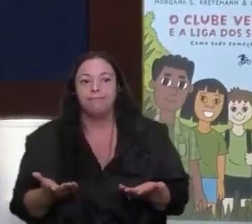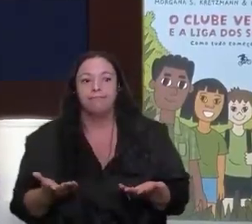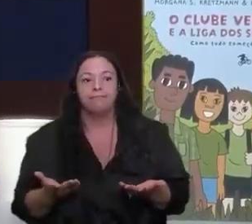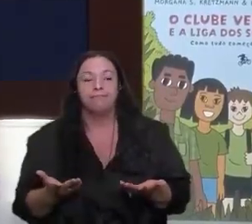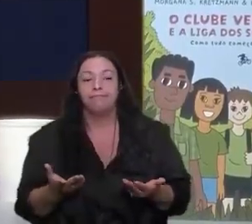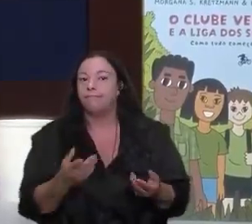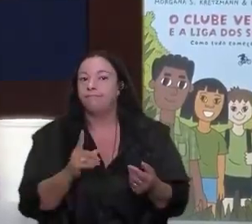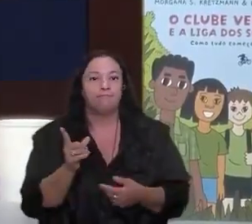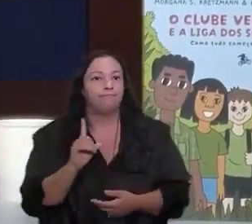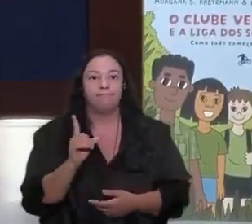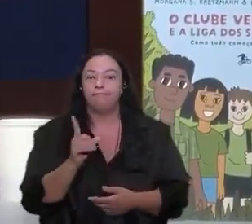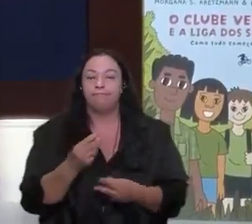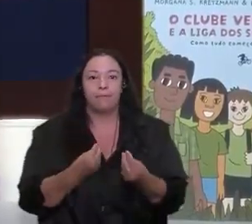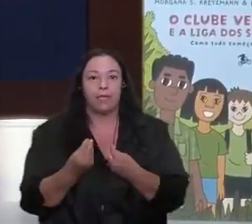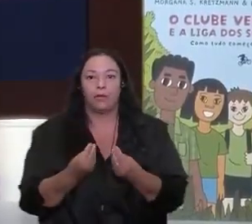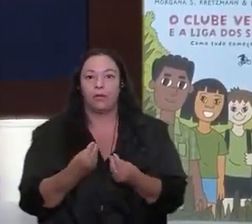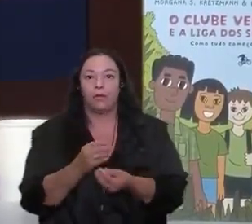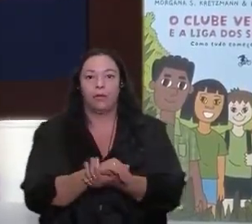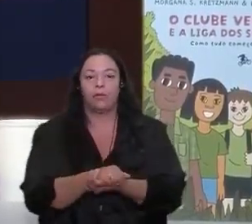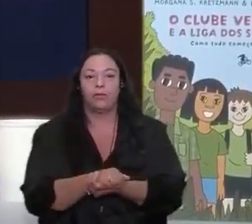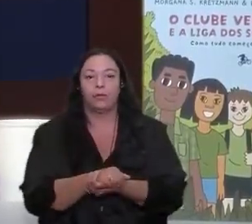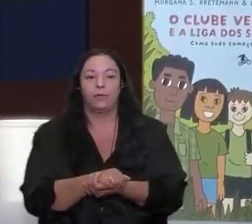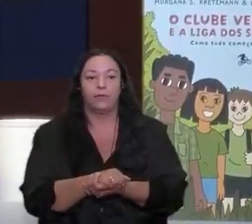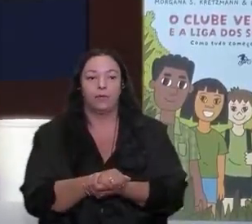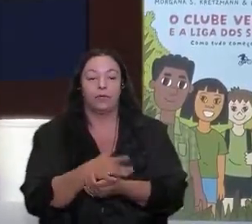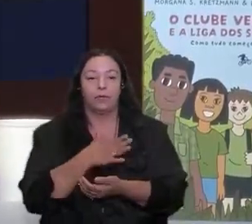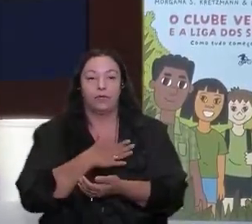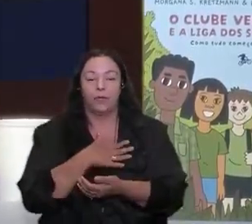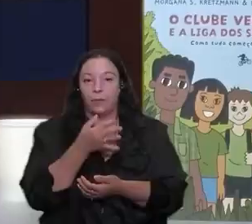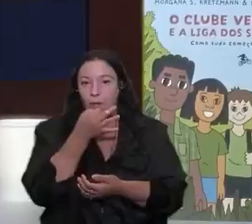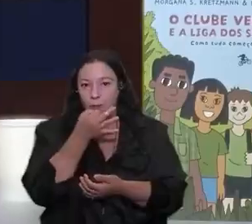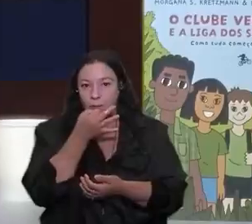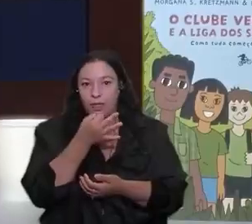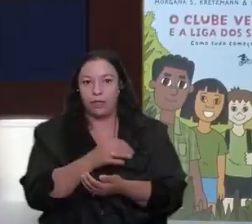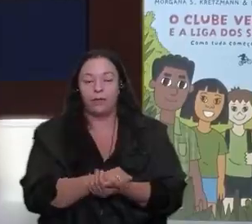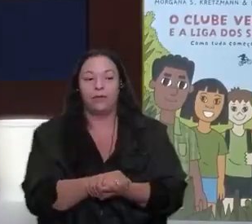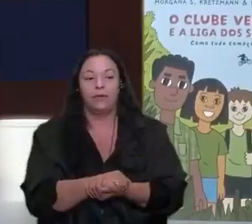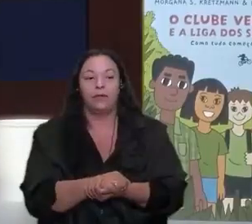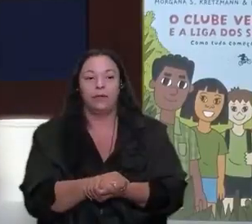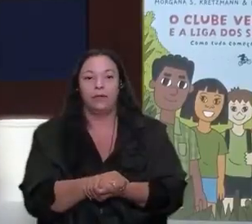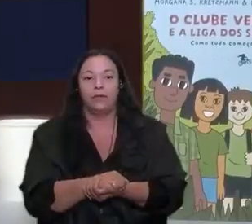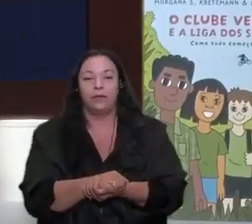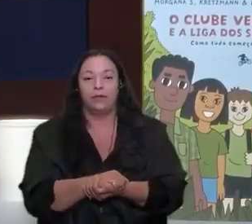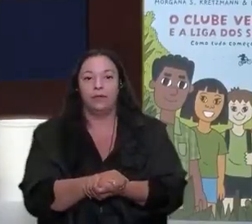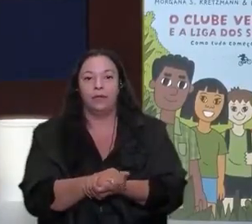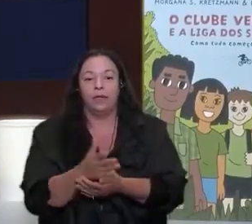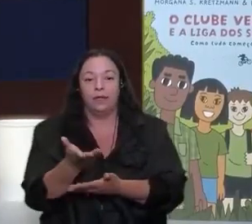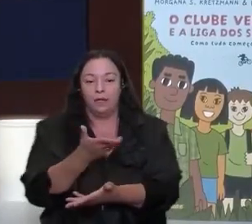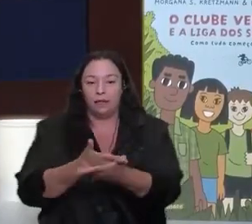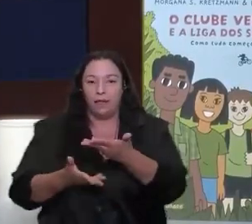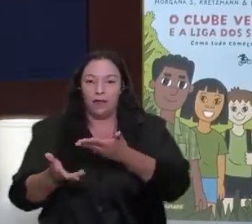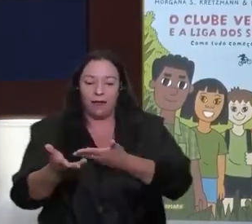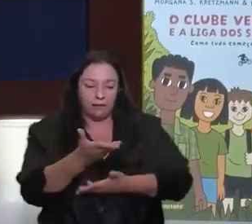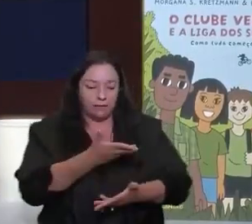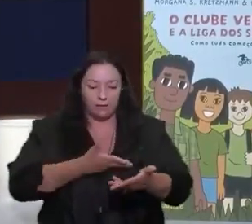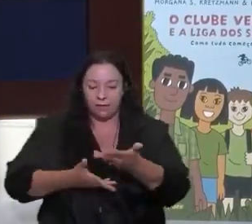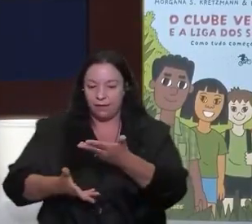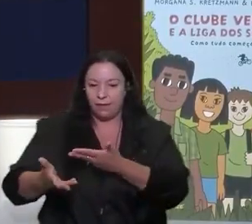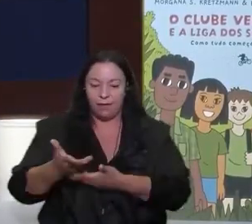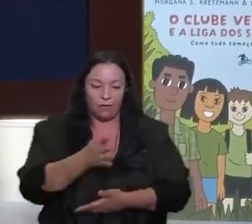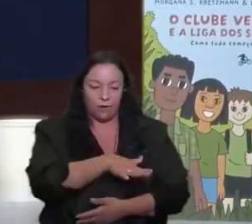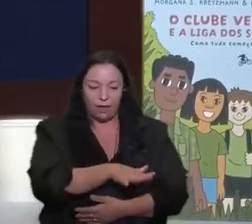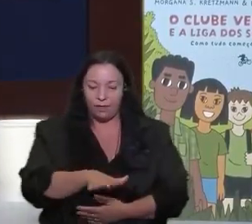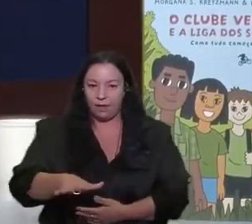outra forma de lidar com isso que não seja, na minha opinião, a interação com a criança ou com o